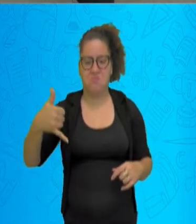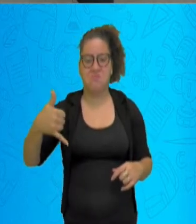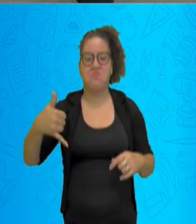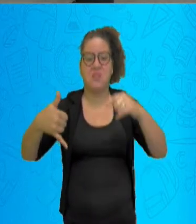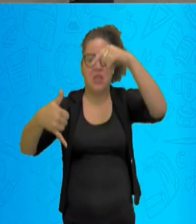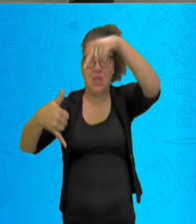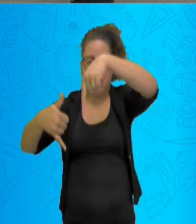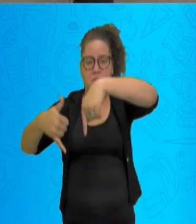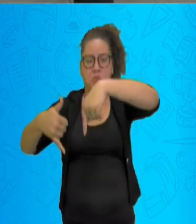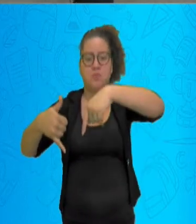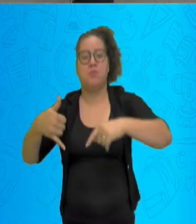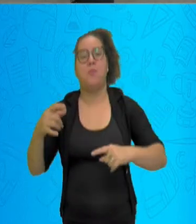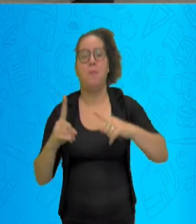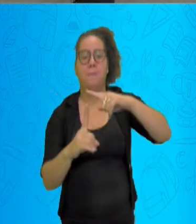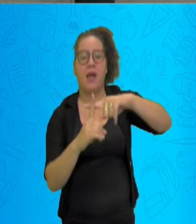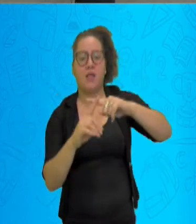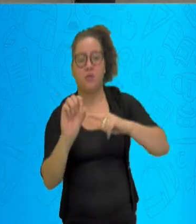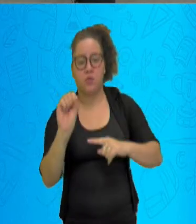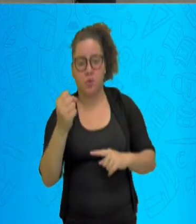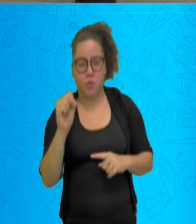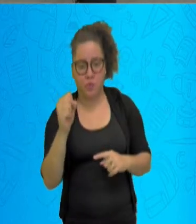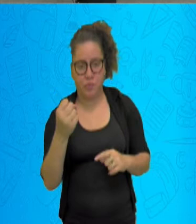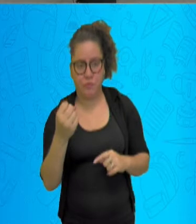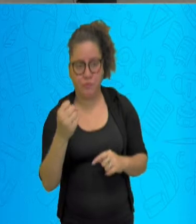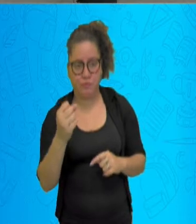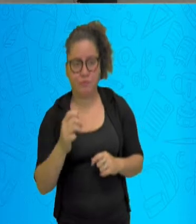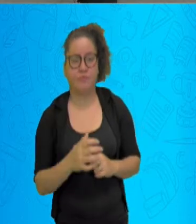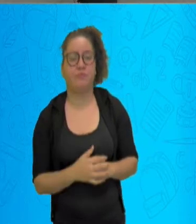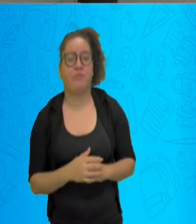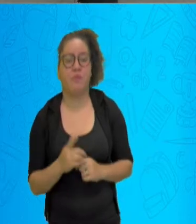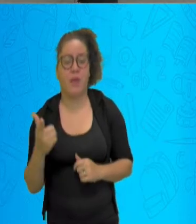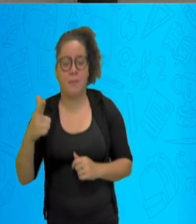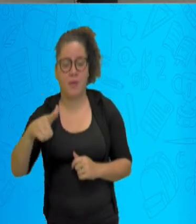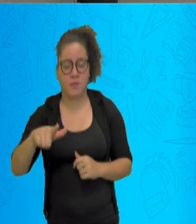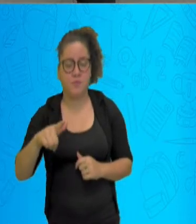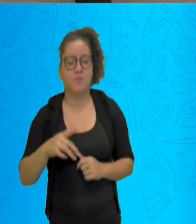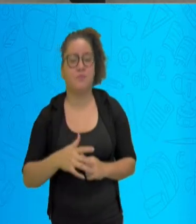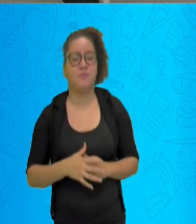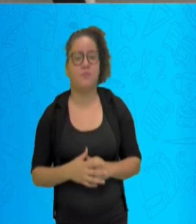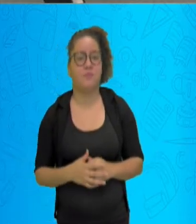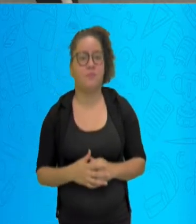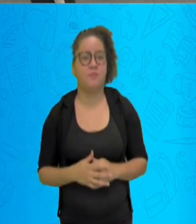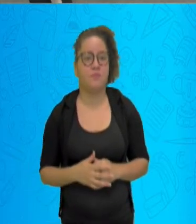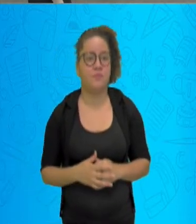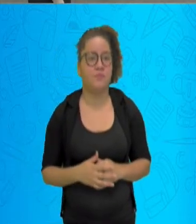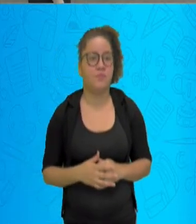mais 8? Então eu vou repetir ele aqui, olha. Mais 8.